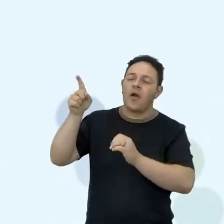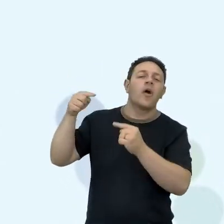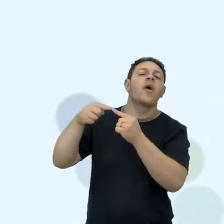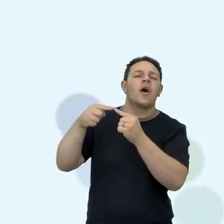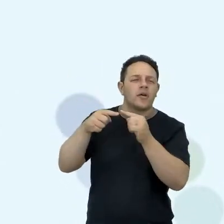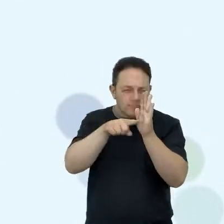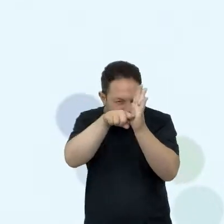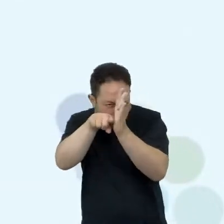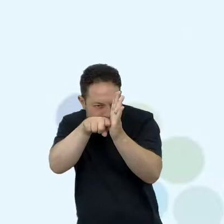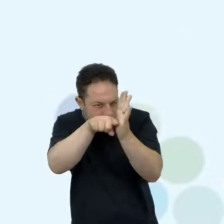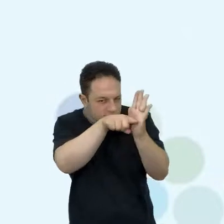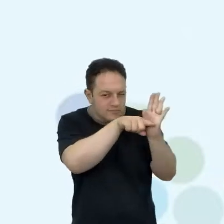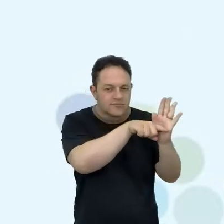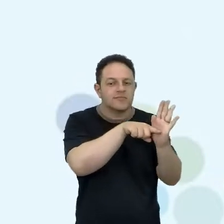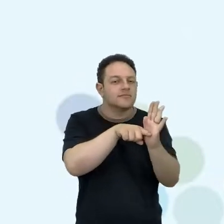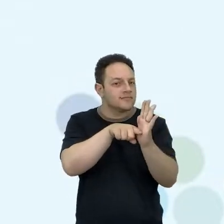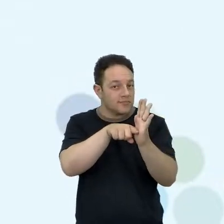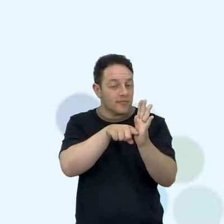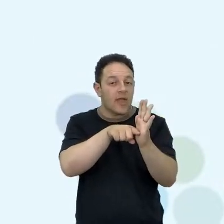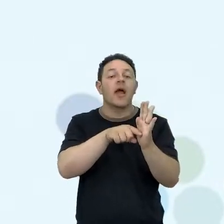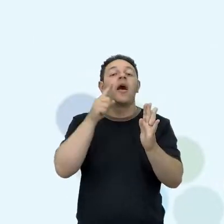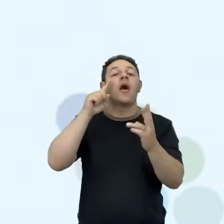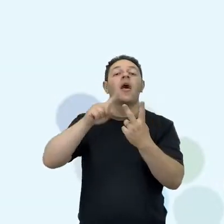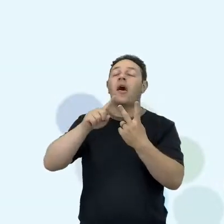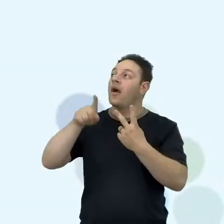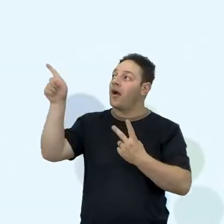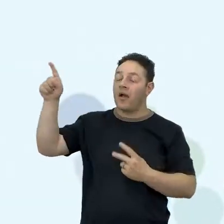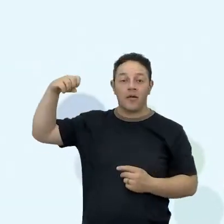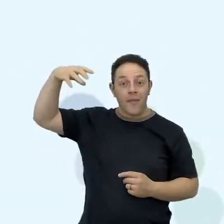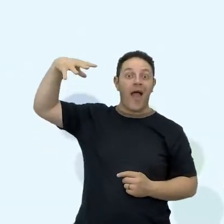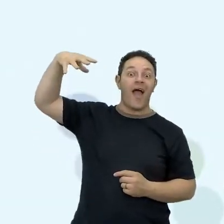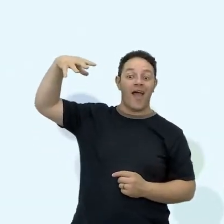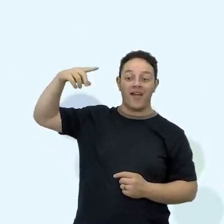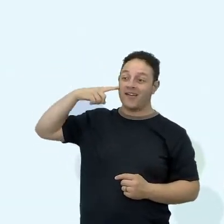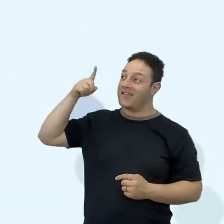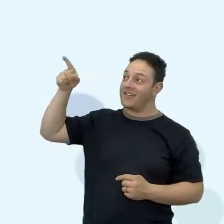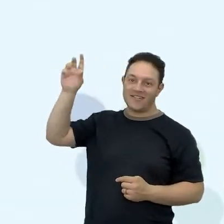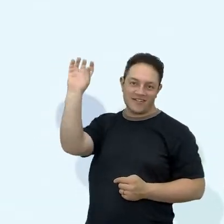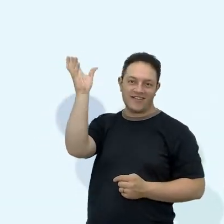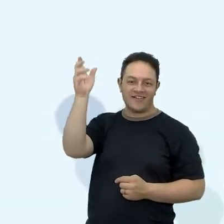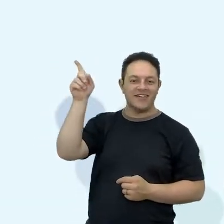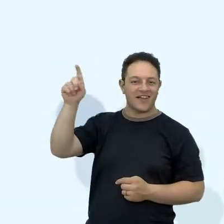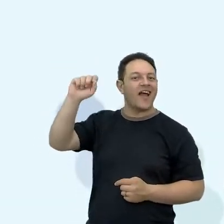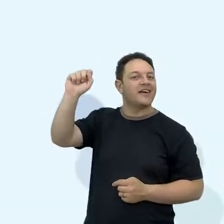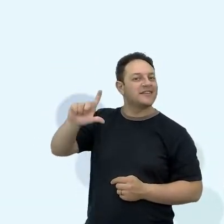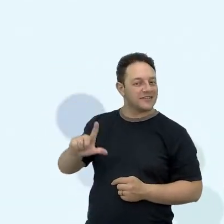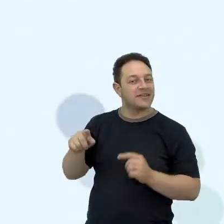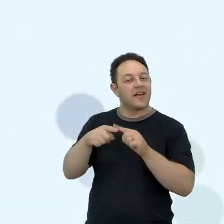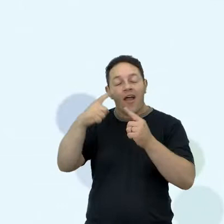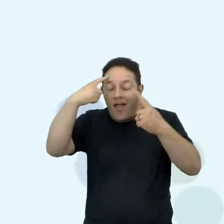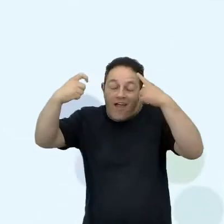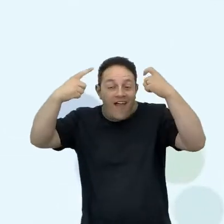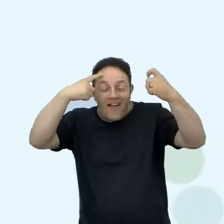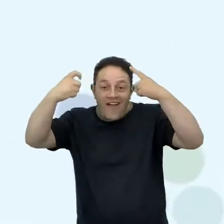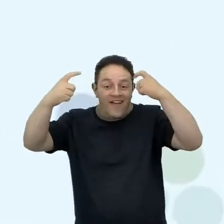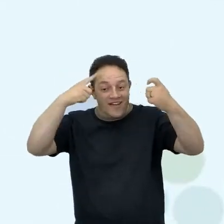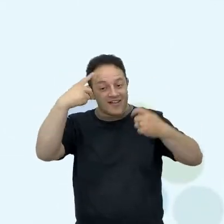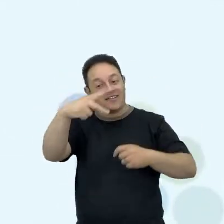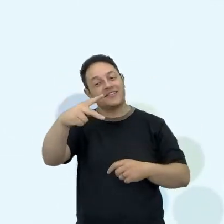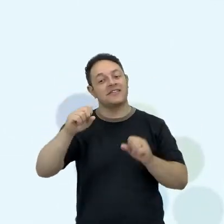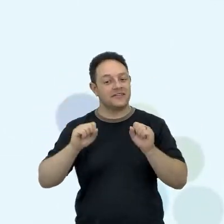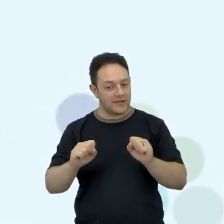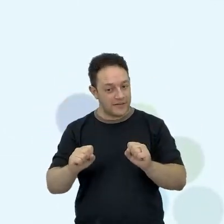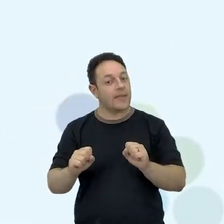é investigação científica. Sim. E aí vai aparecer uma lâmpada azul, que é o símbolo dos processos criativos. E